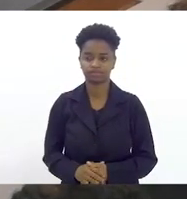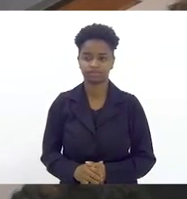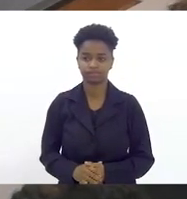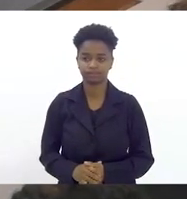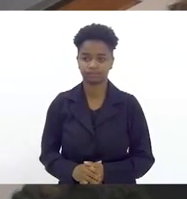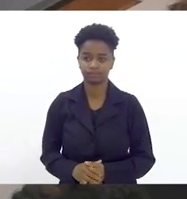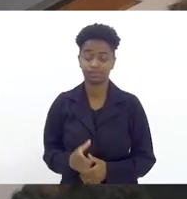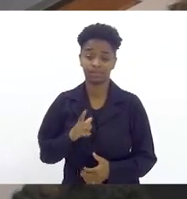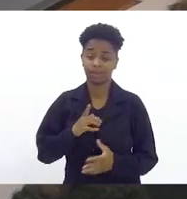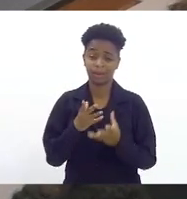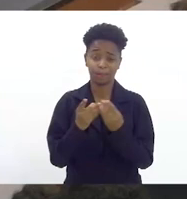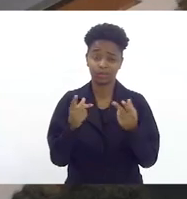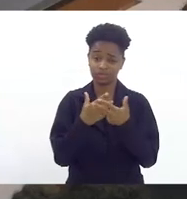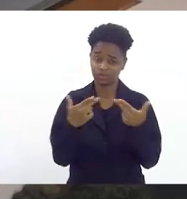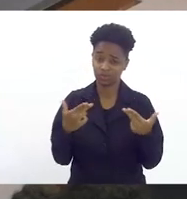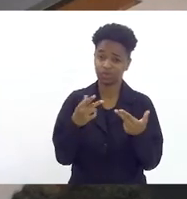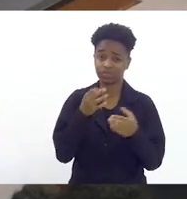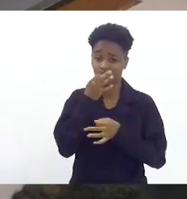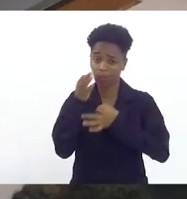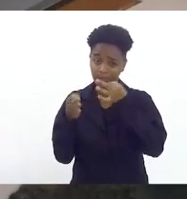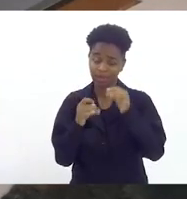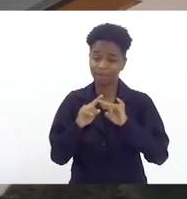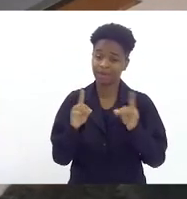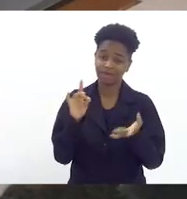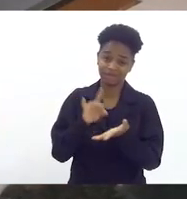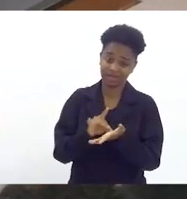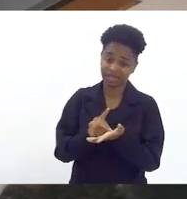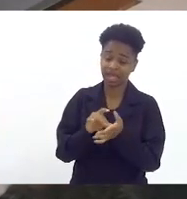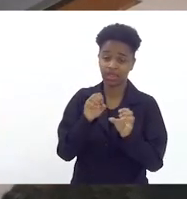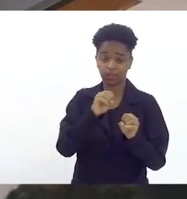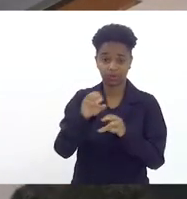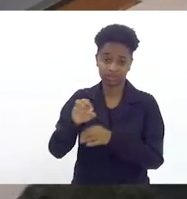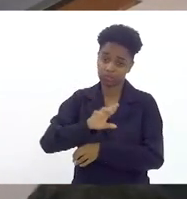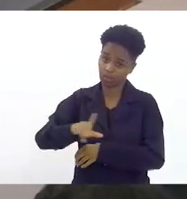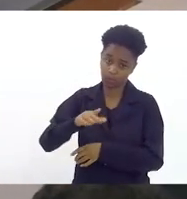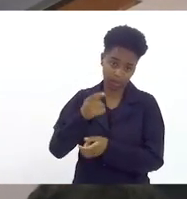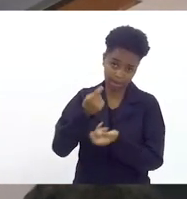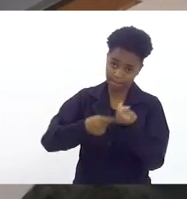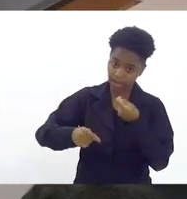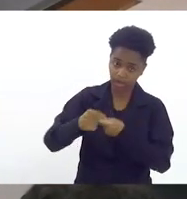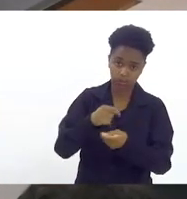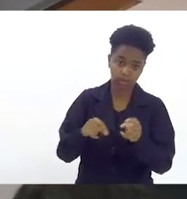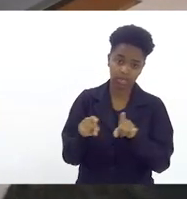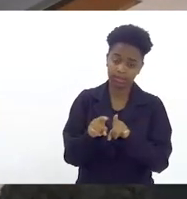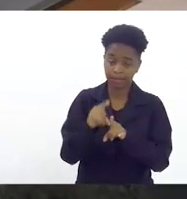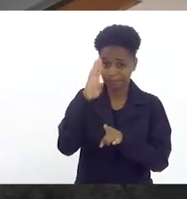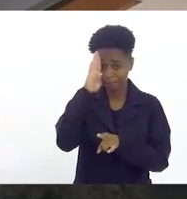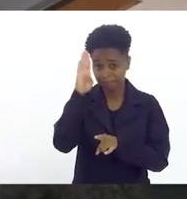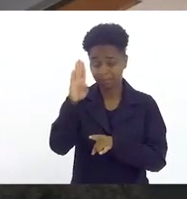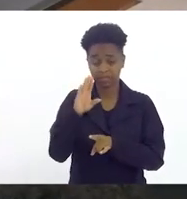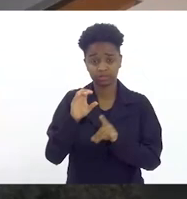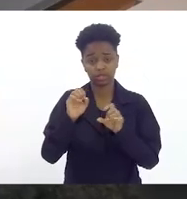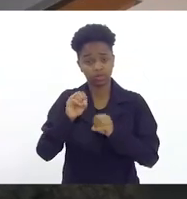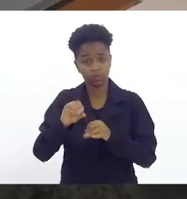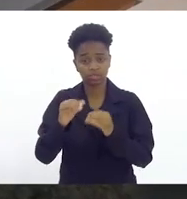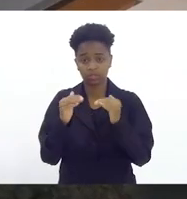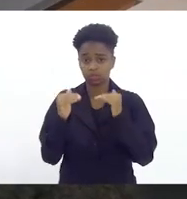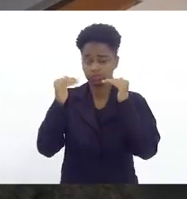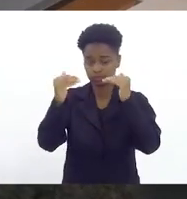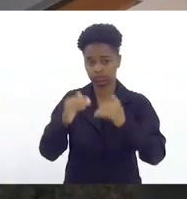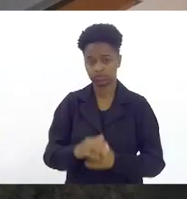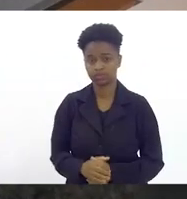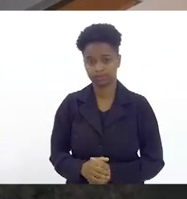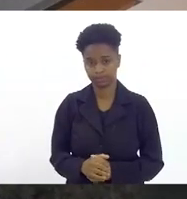muitas coisas para comentar mas de fato Educação não é mercadoria muito menos educação nesse nível superior